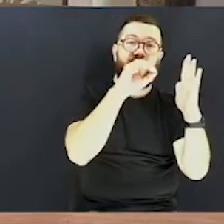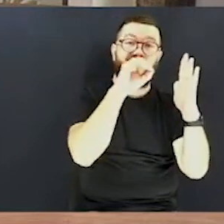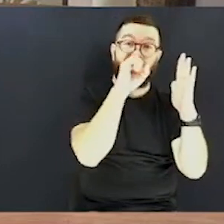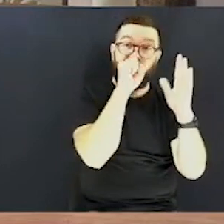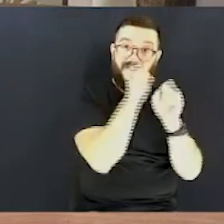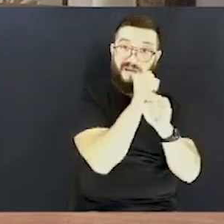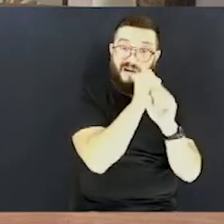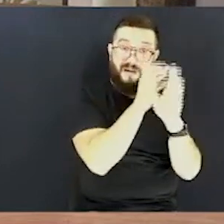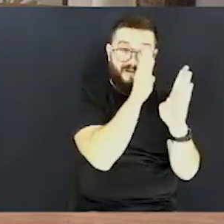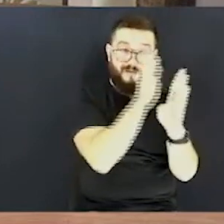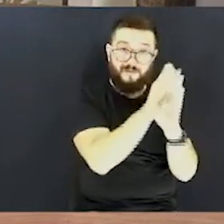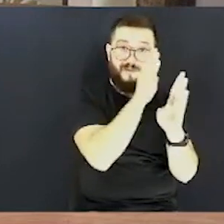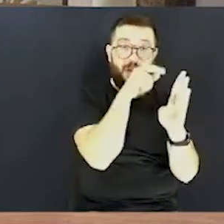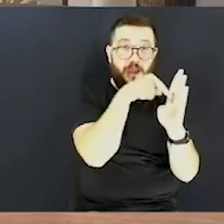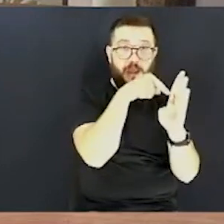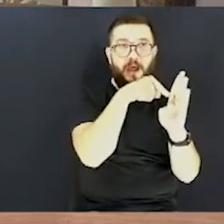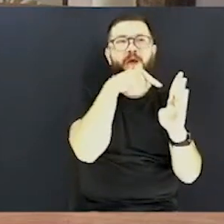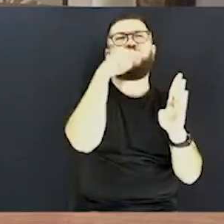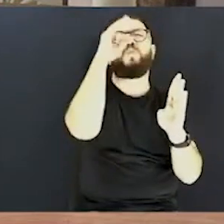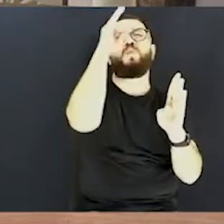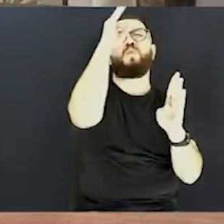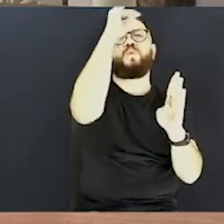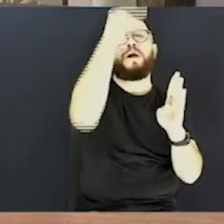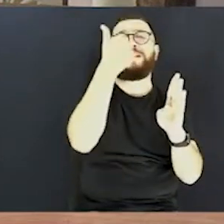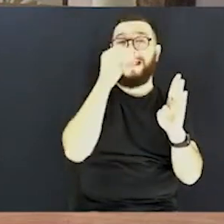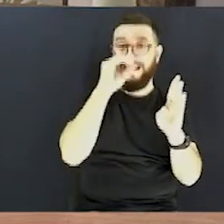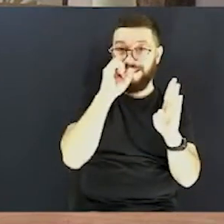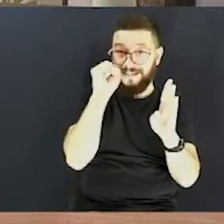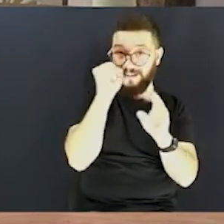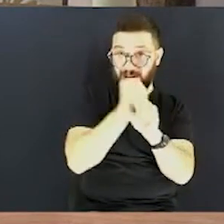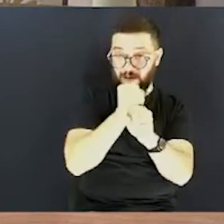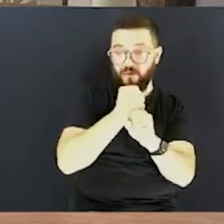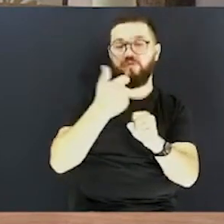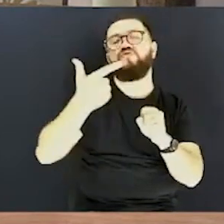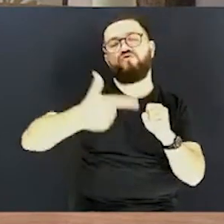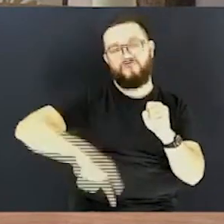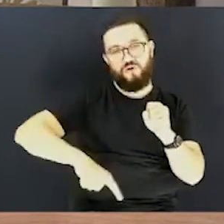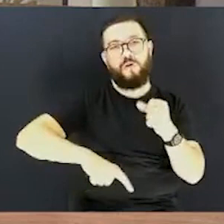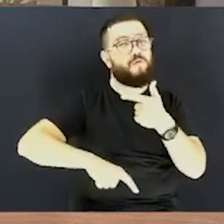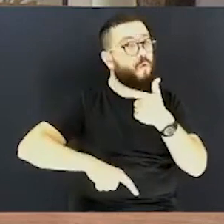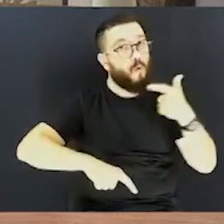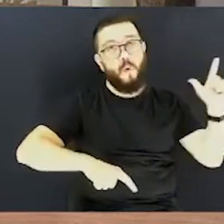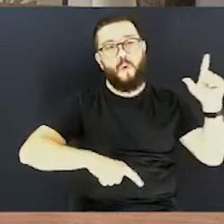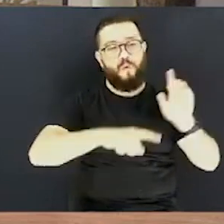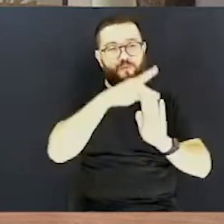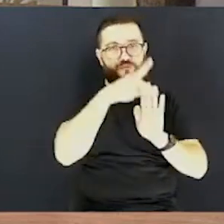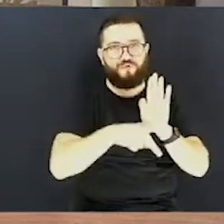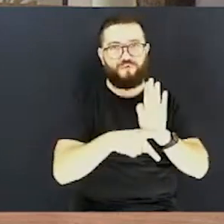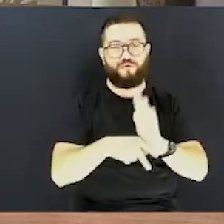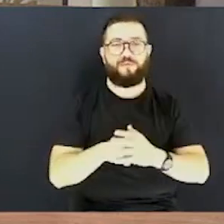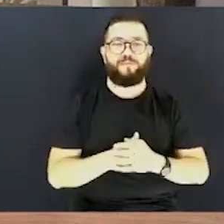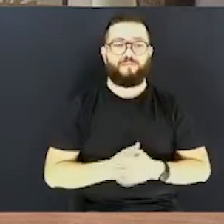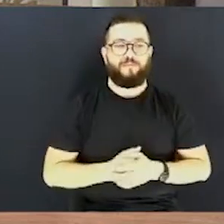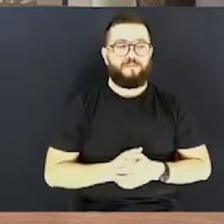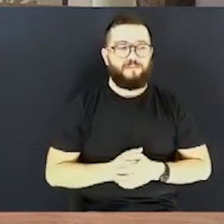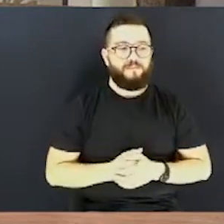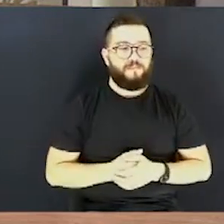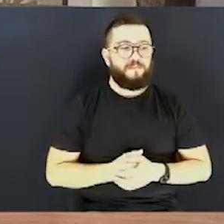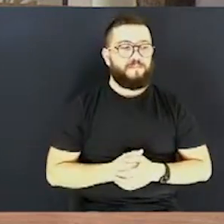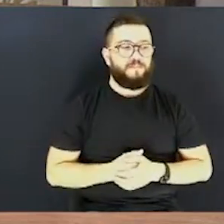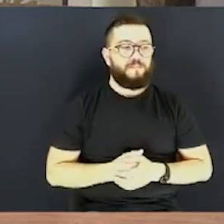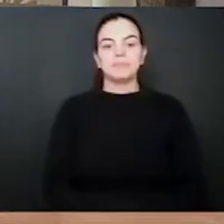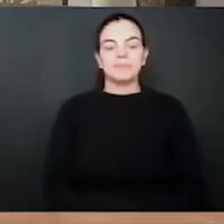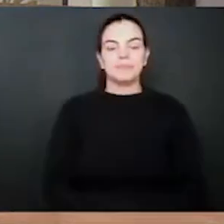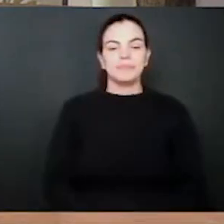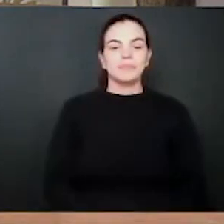de lei para tratar da política municipal da primeira infância, justamente vislumbrando as alterações que nós teremos na